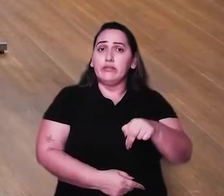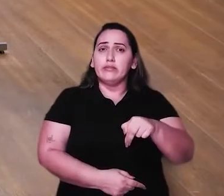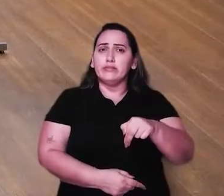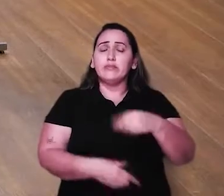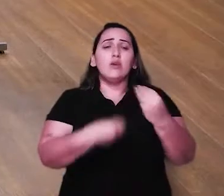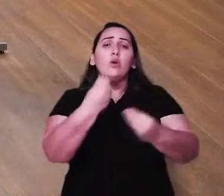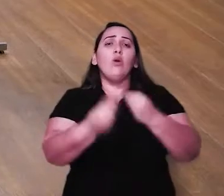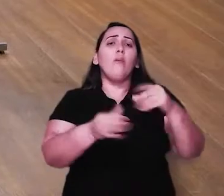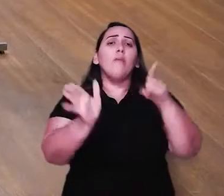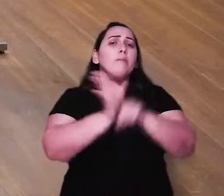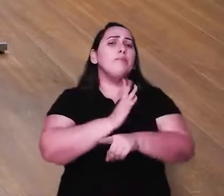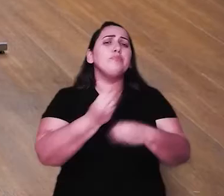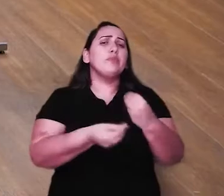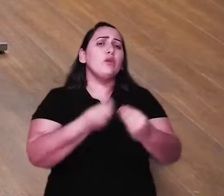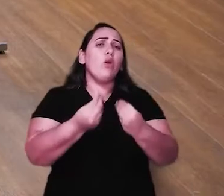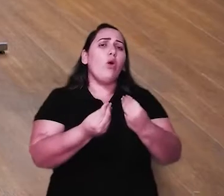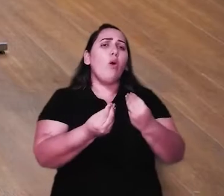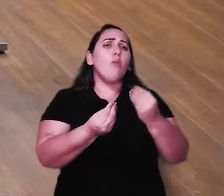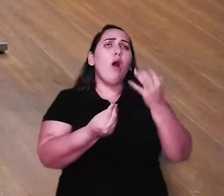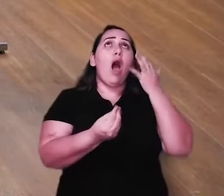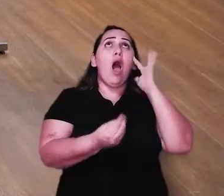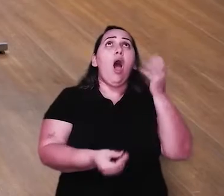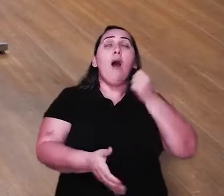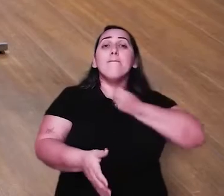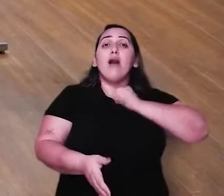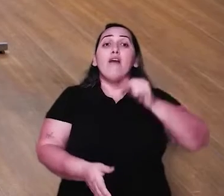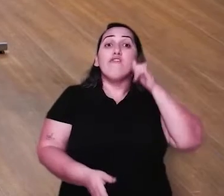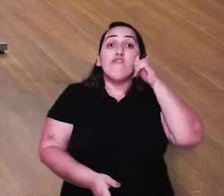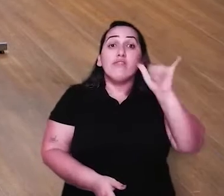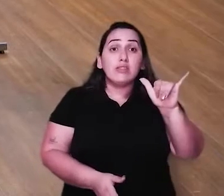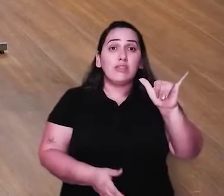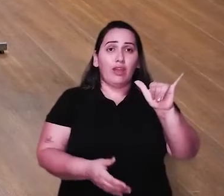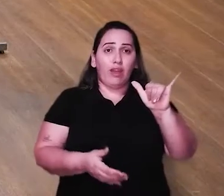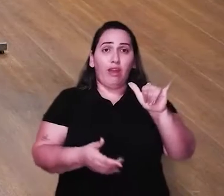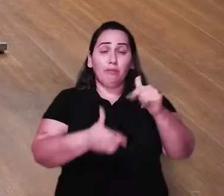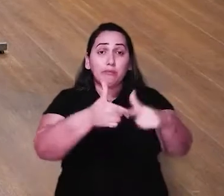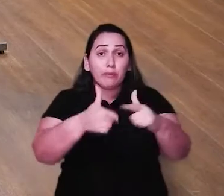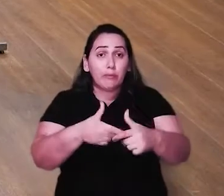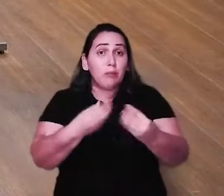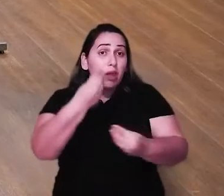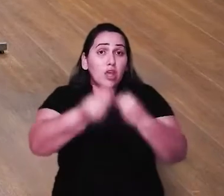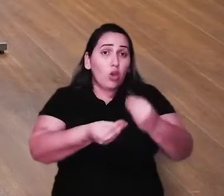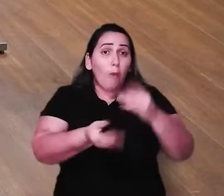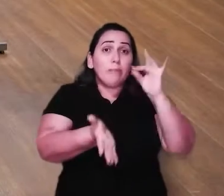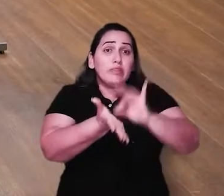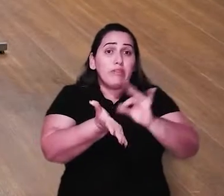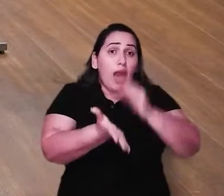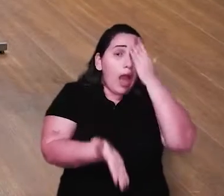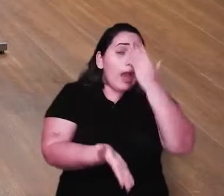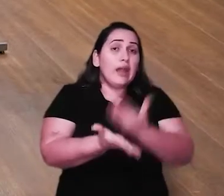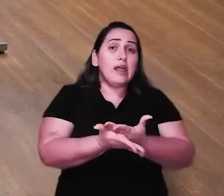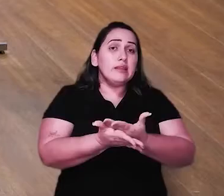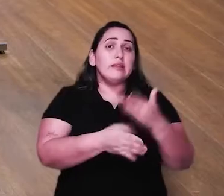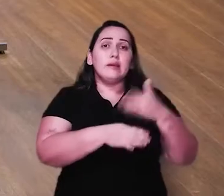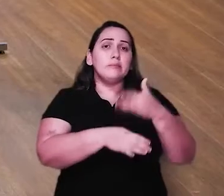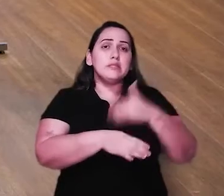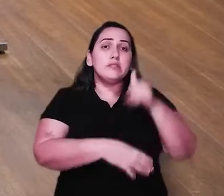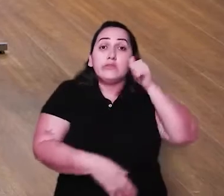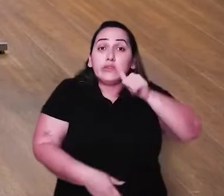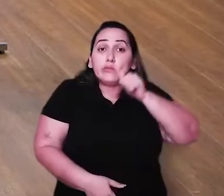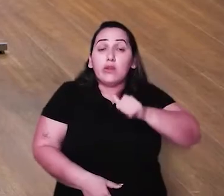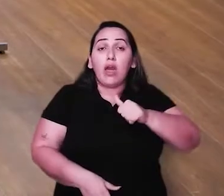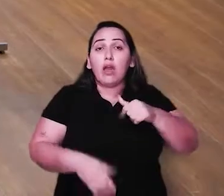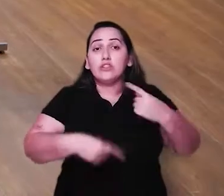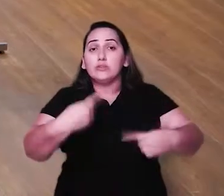do Norte. Como é que está sendo feito esse combate a essas fraudes e como é que se pode estimular de verdade essa